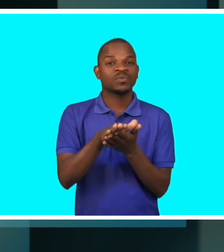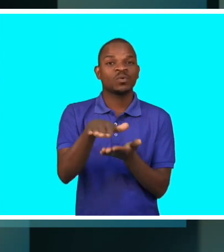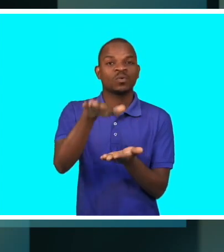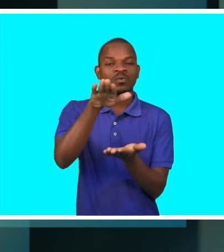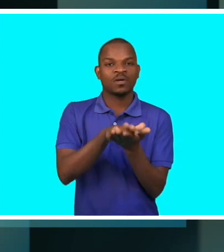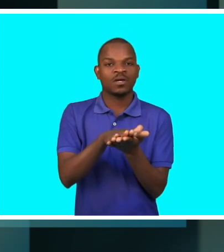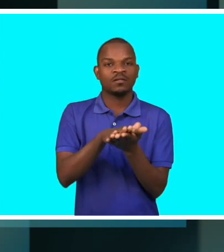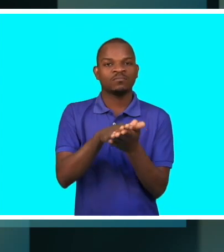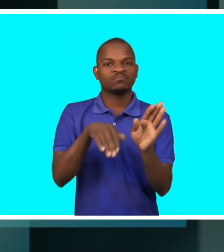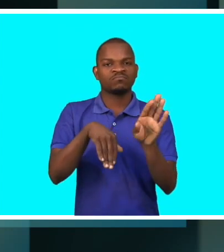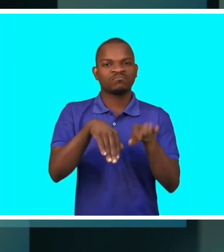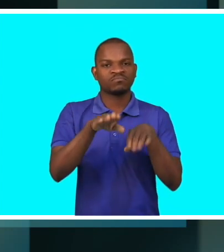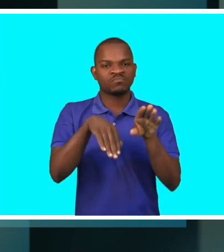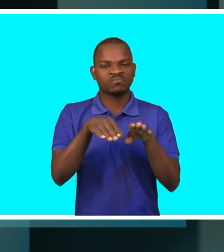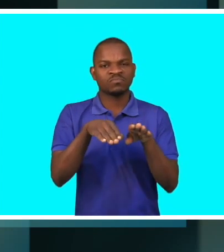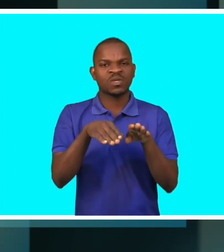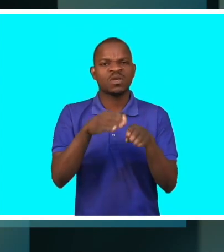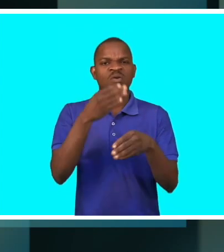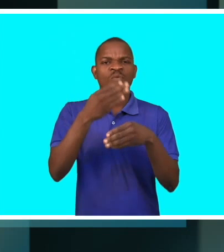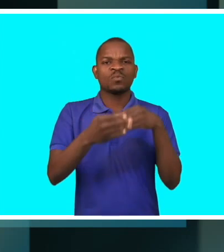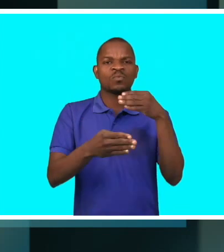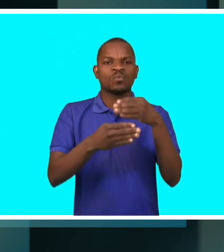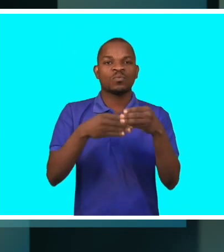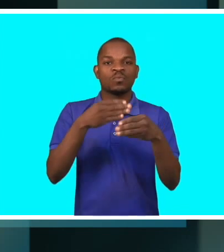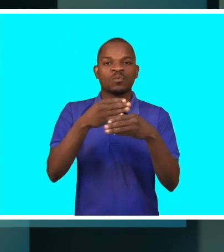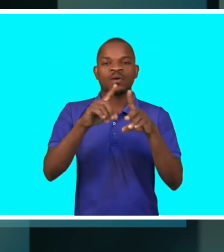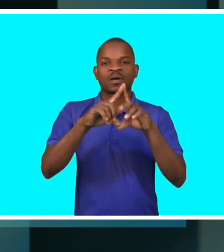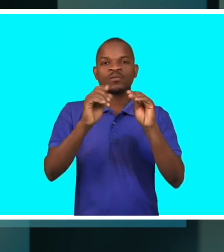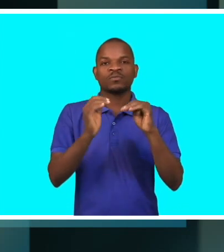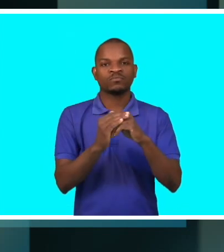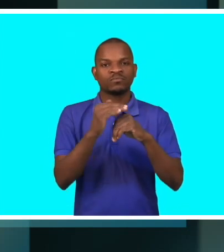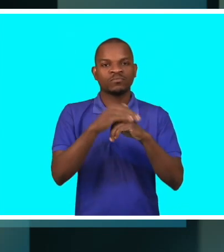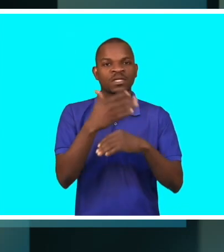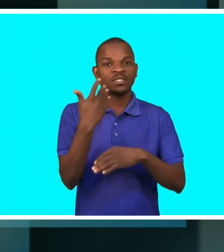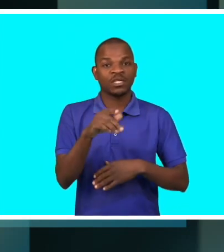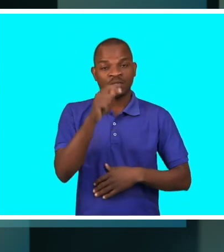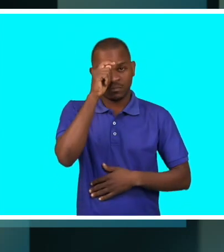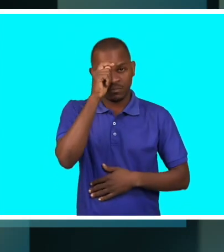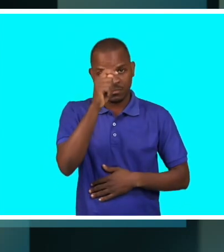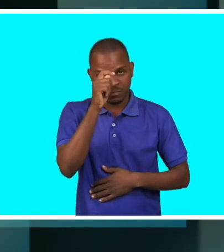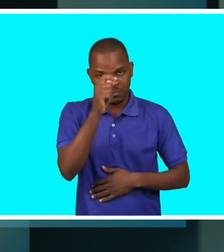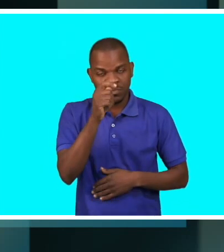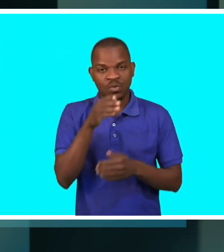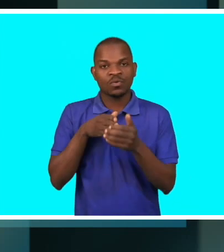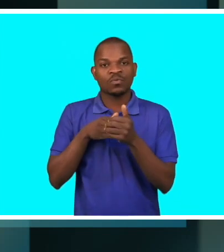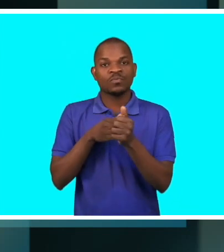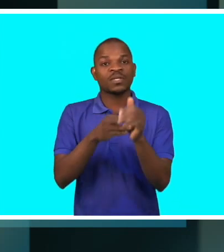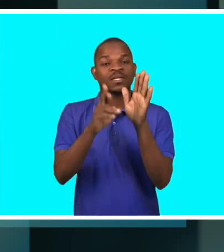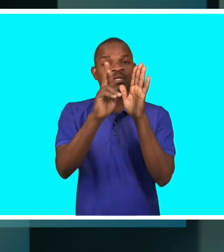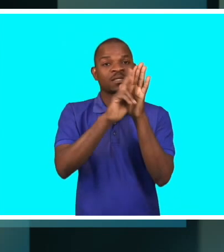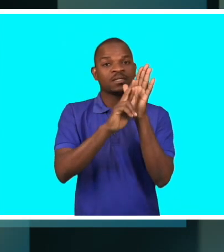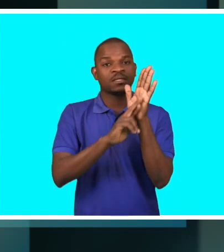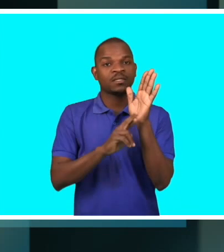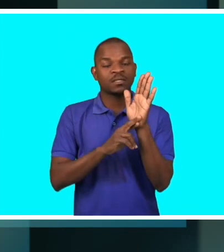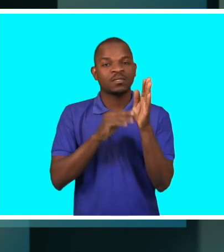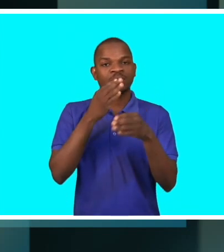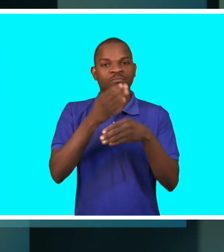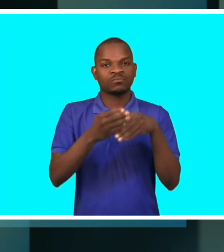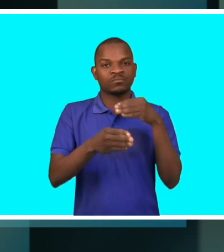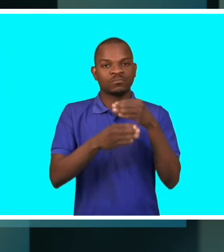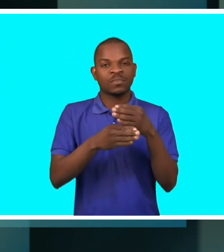este local, a construção em termos de acessibilidade, foi de respeitar as regras de